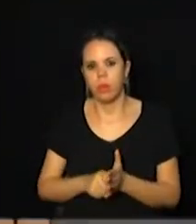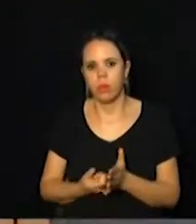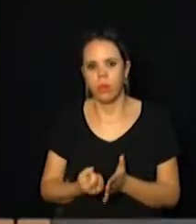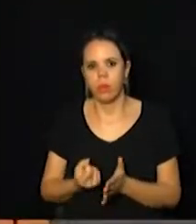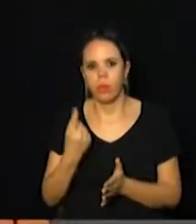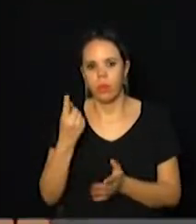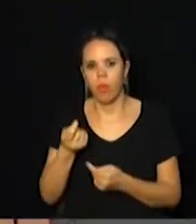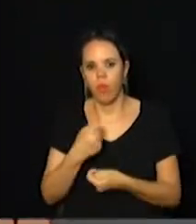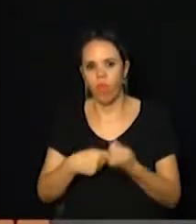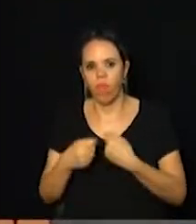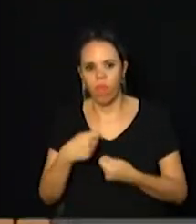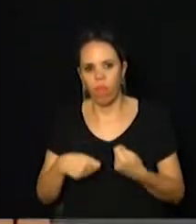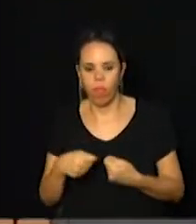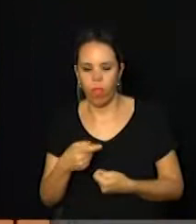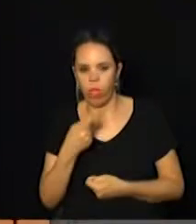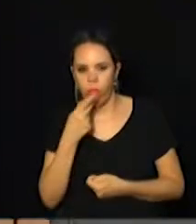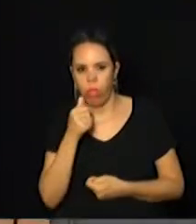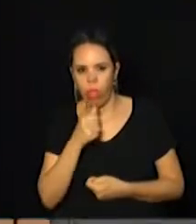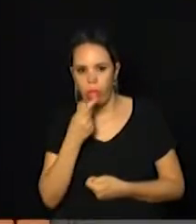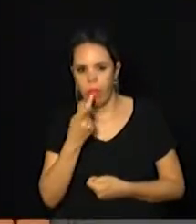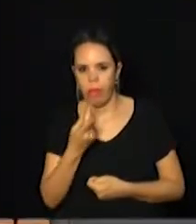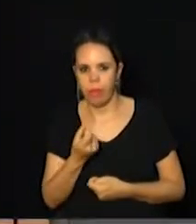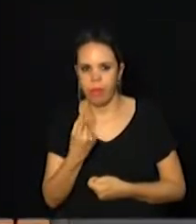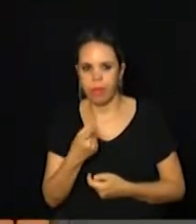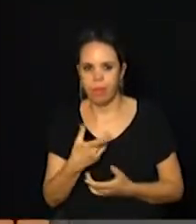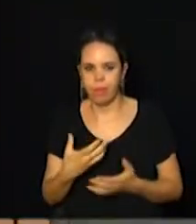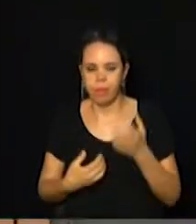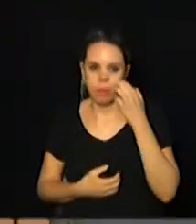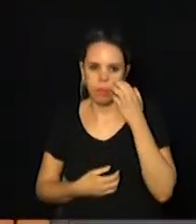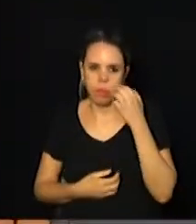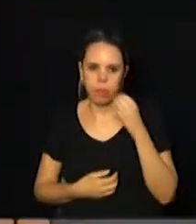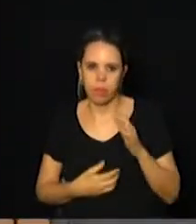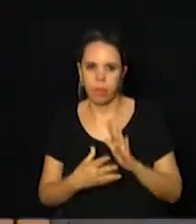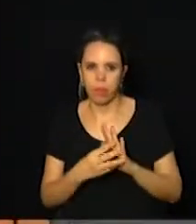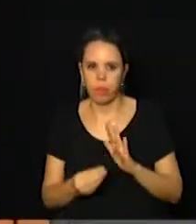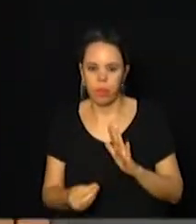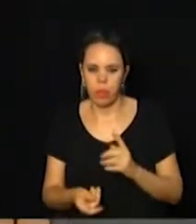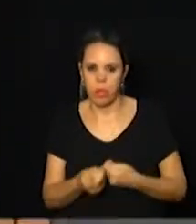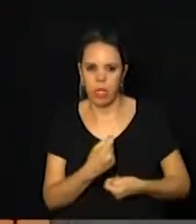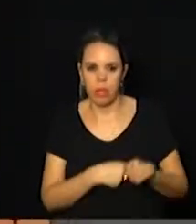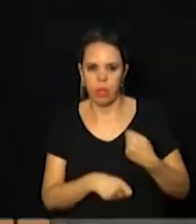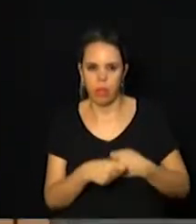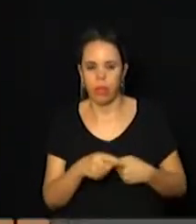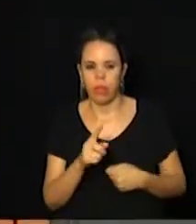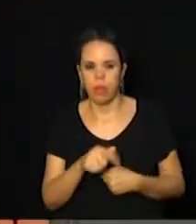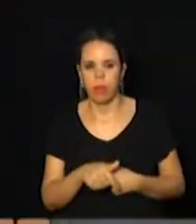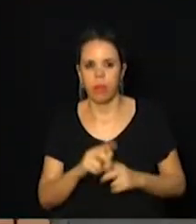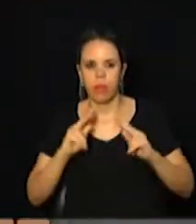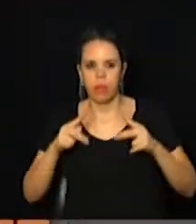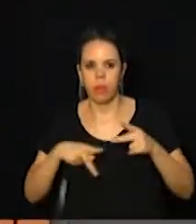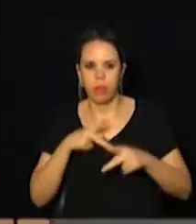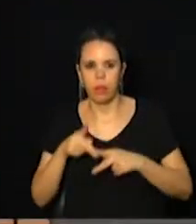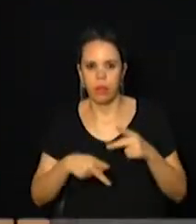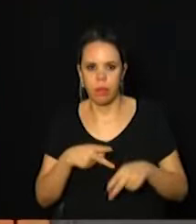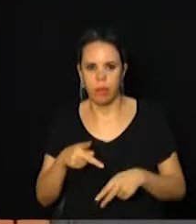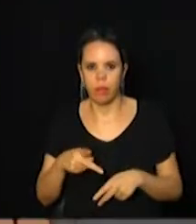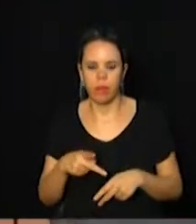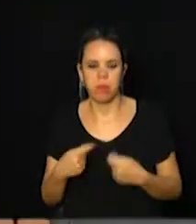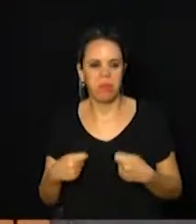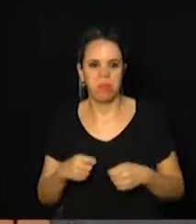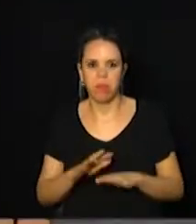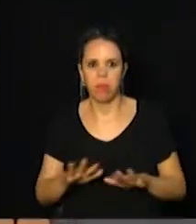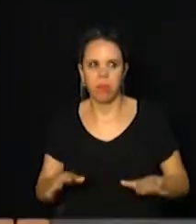né E ela falou assim ó uma parte com esse modelo de Economia uma parte da humanidade passa a ser